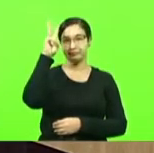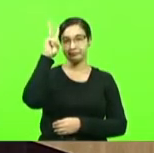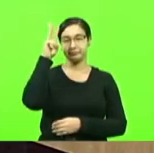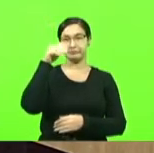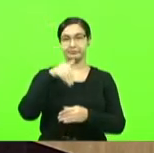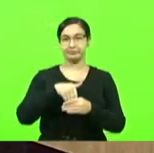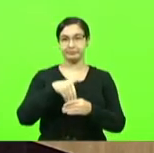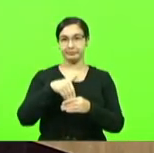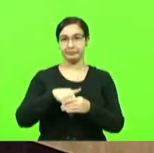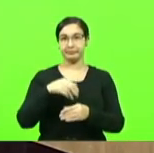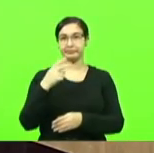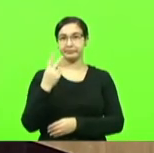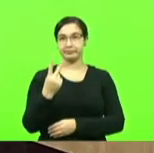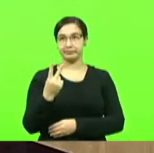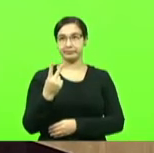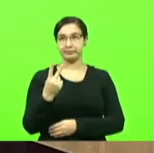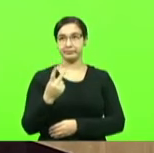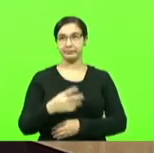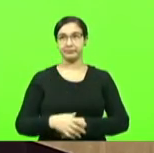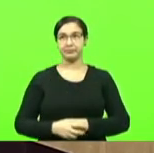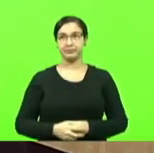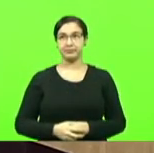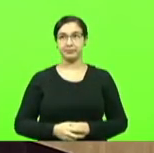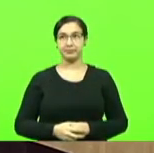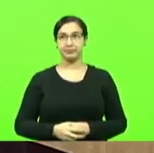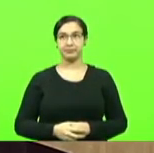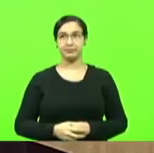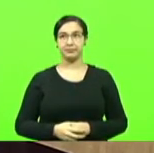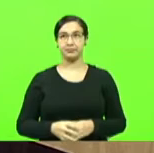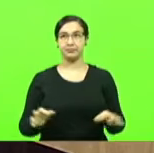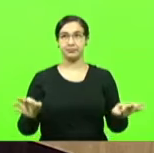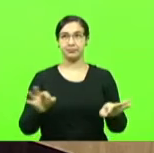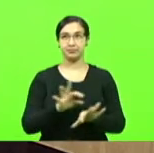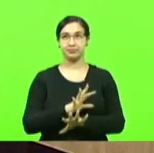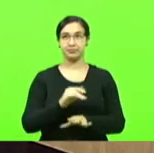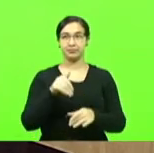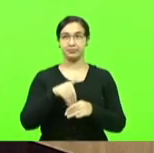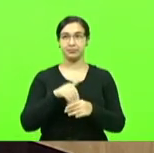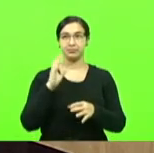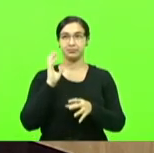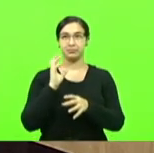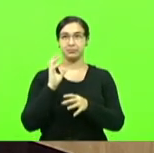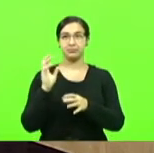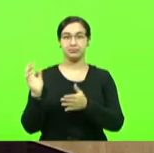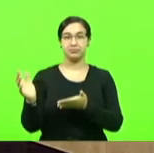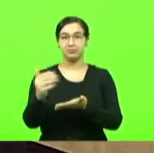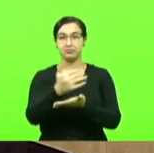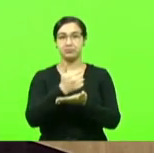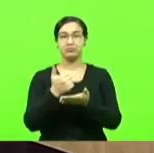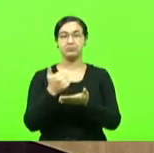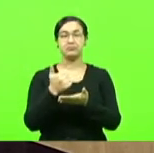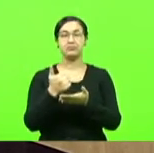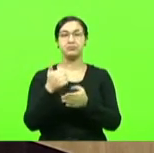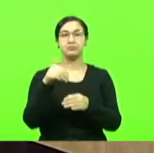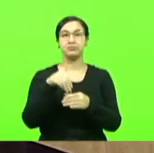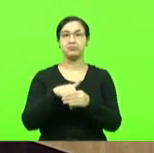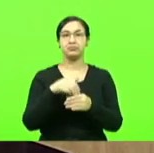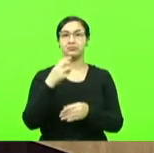Vota não. Vota 2. Encerrada a votação, colho o resultado. 3 votos